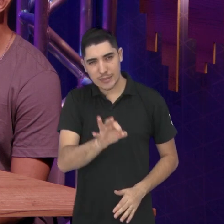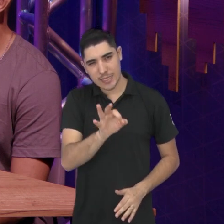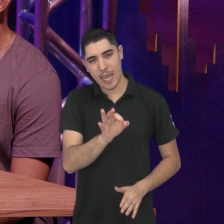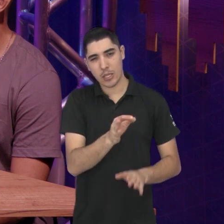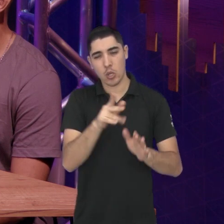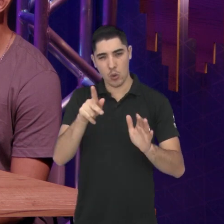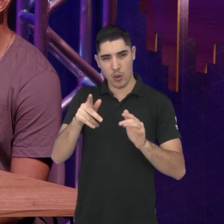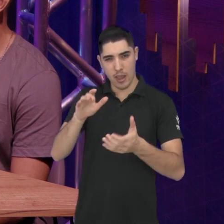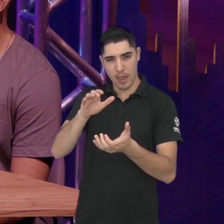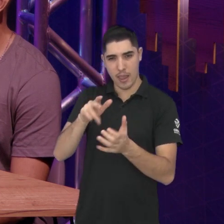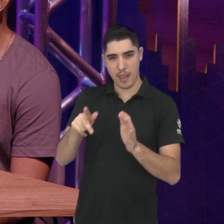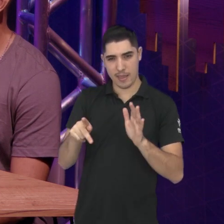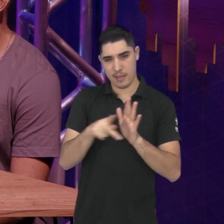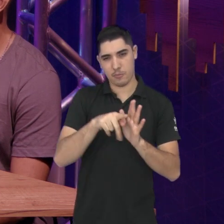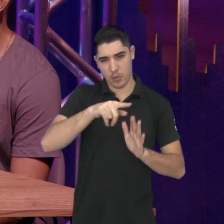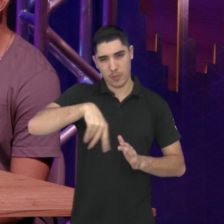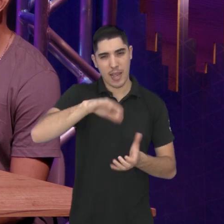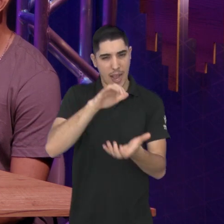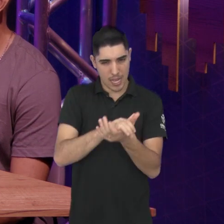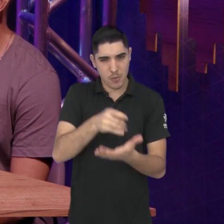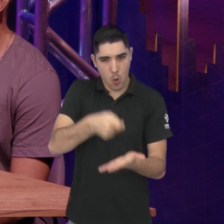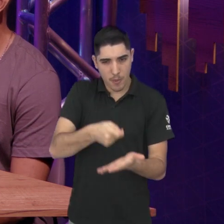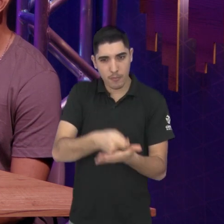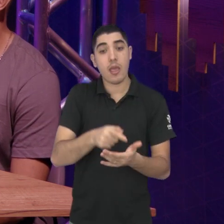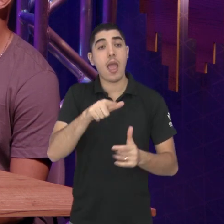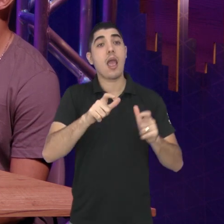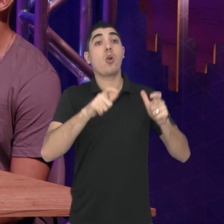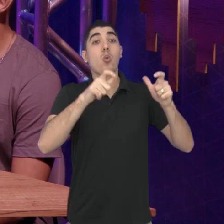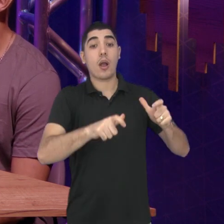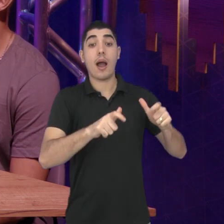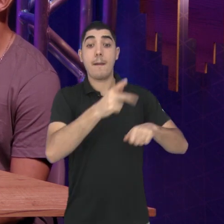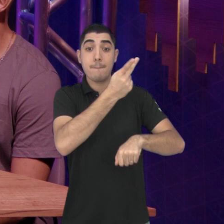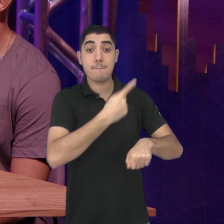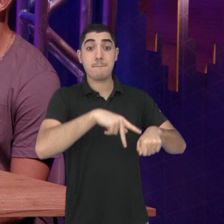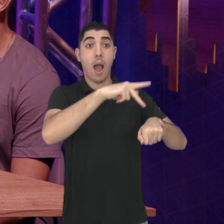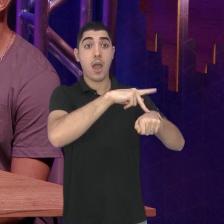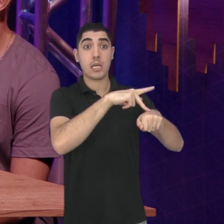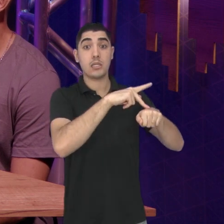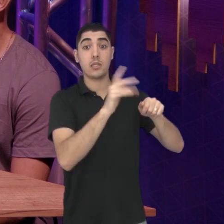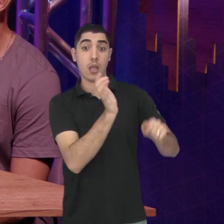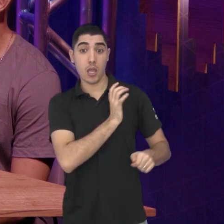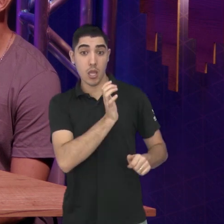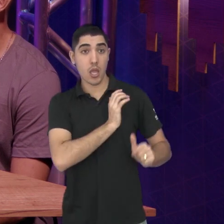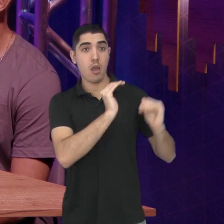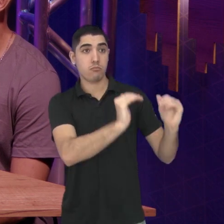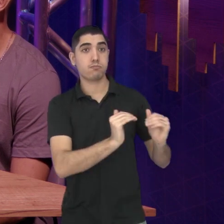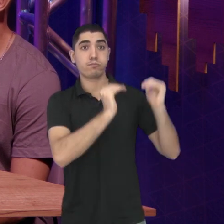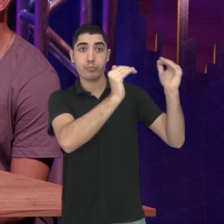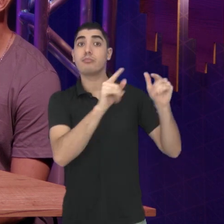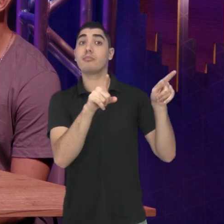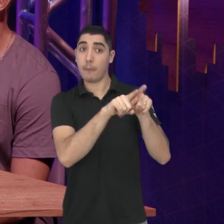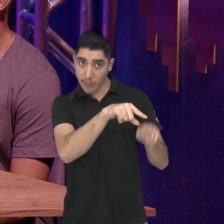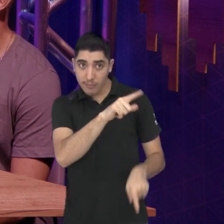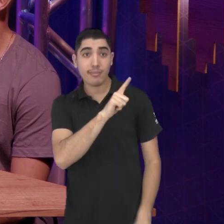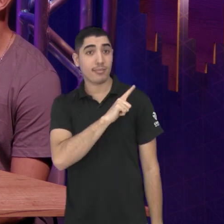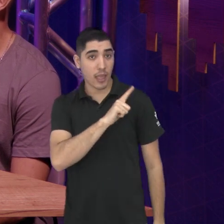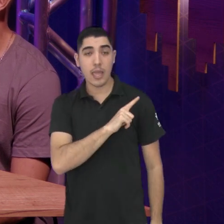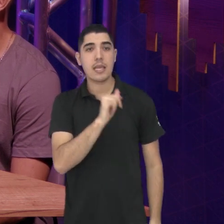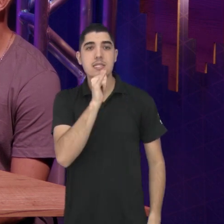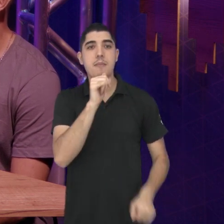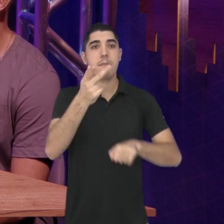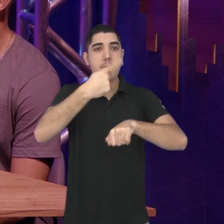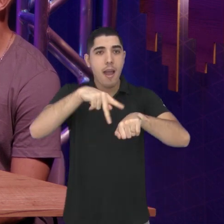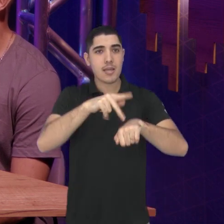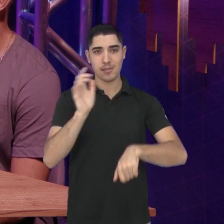ocorrem em países de renda média alta ou alta. Então, assim, também mostra que, né, países desenvolvidos, países que